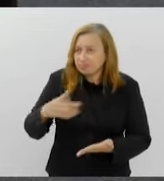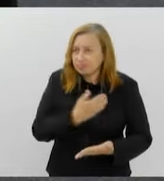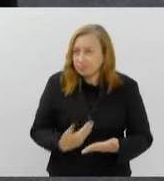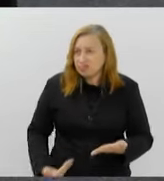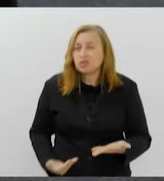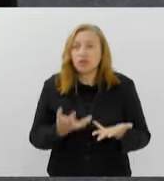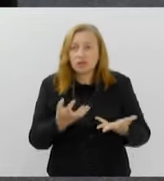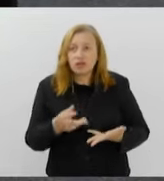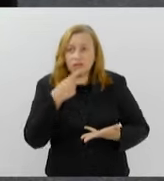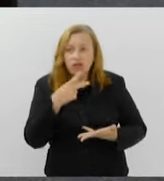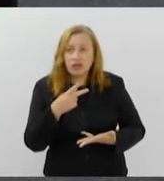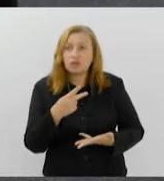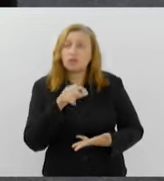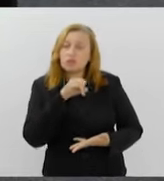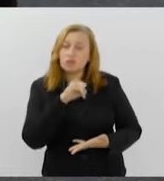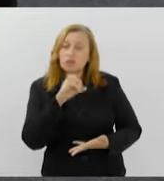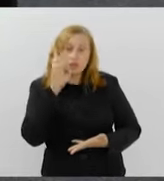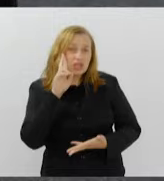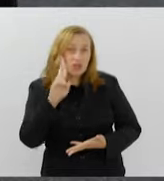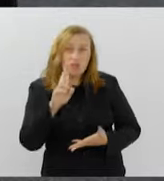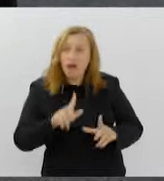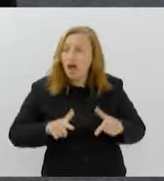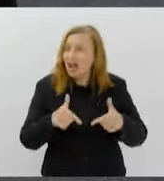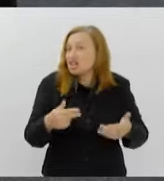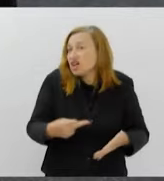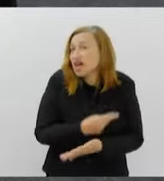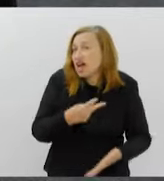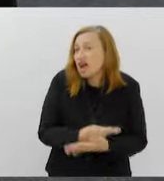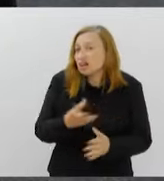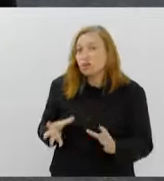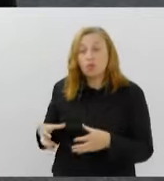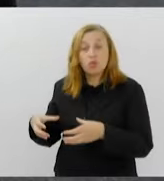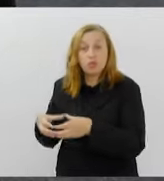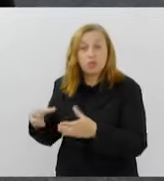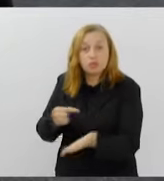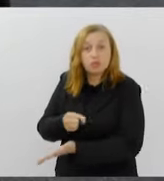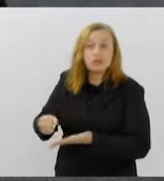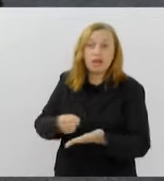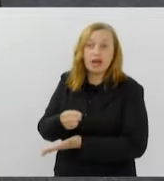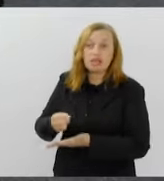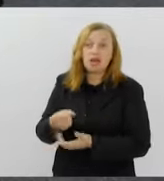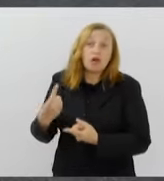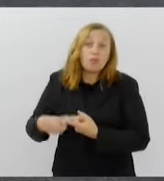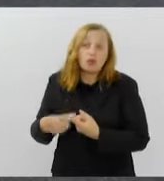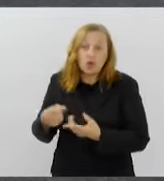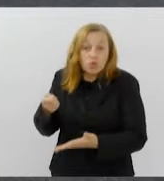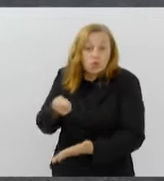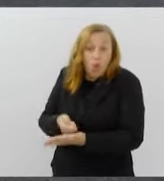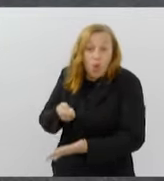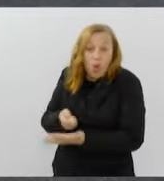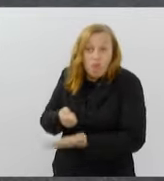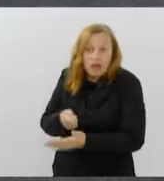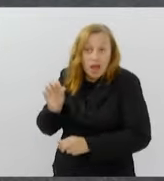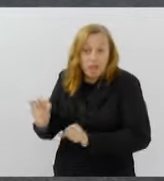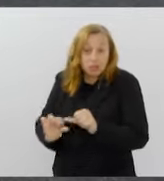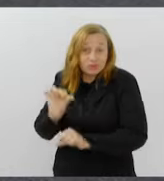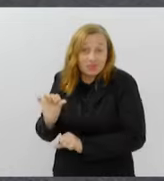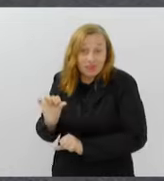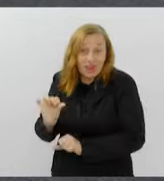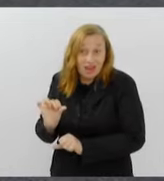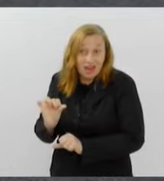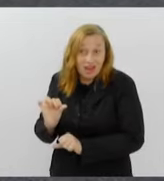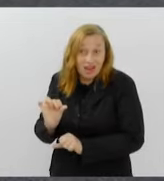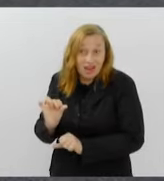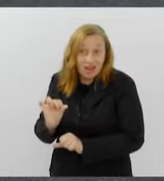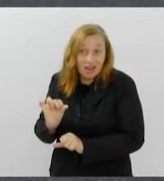trata mal a sua base porque o Senhor obriga a sua base a mudar uma decisão construída aqui na lei orgânica